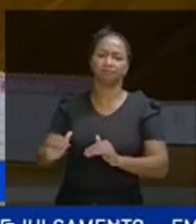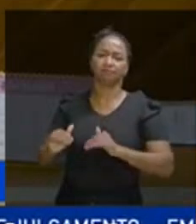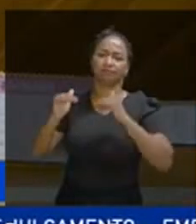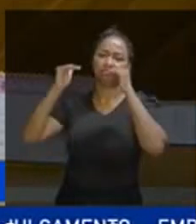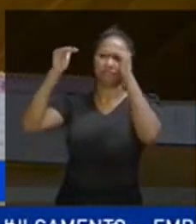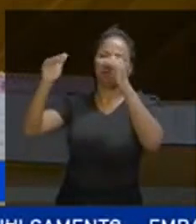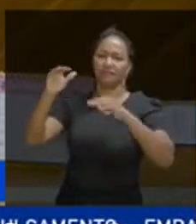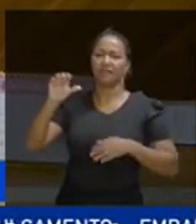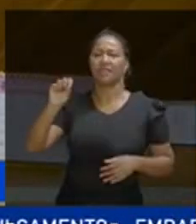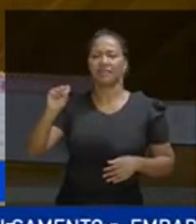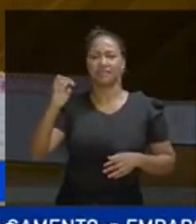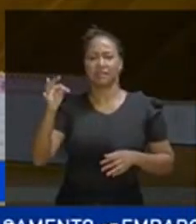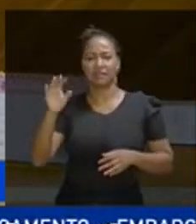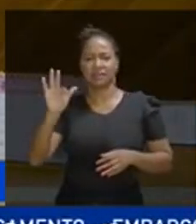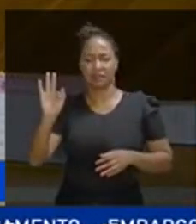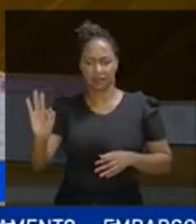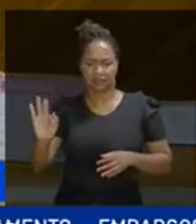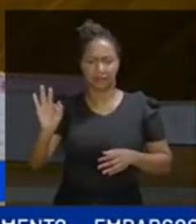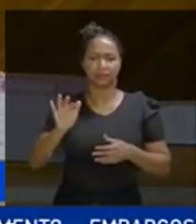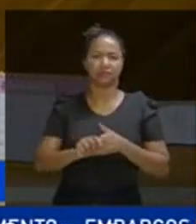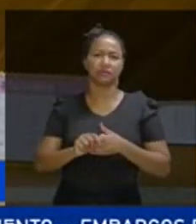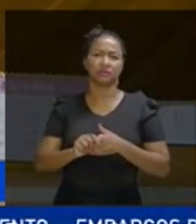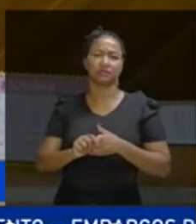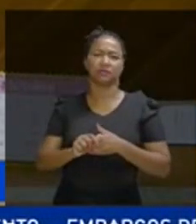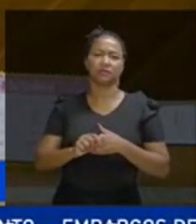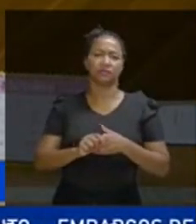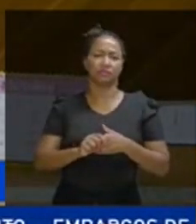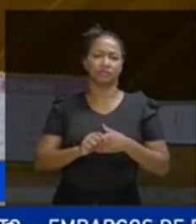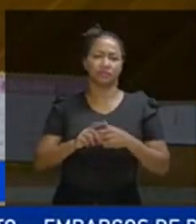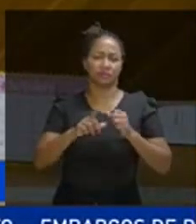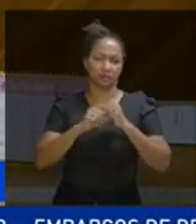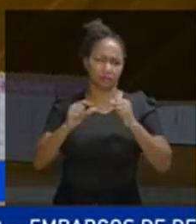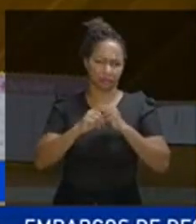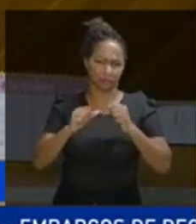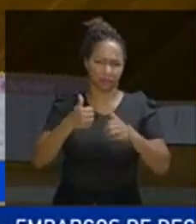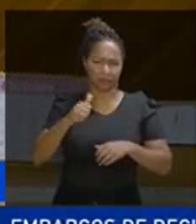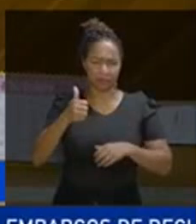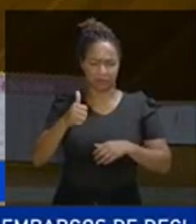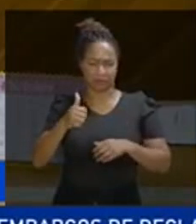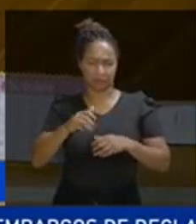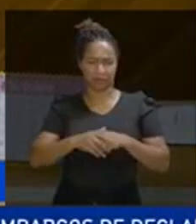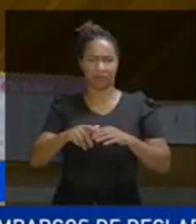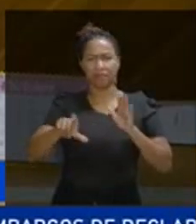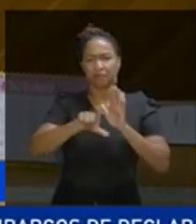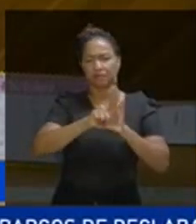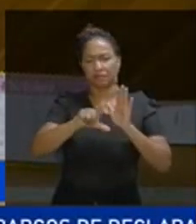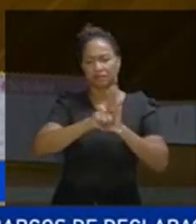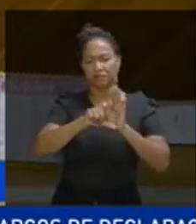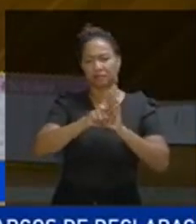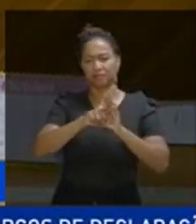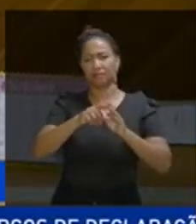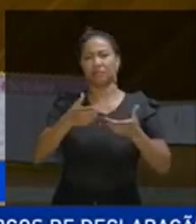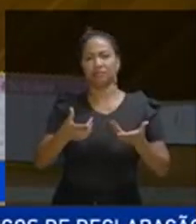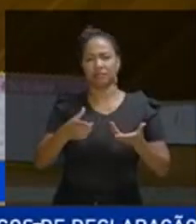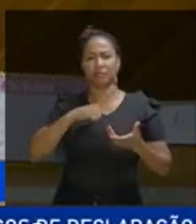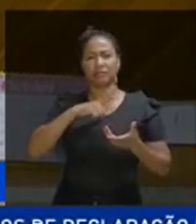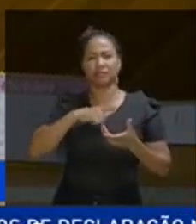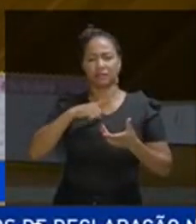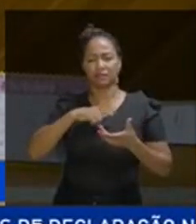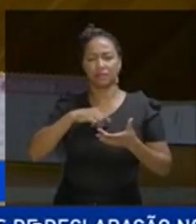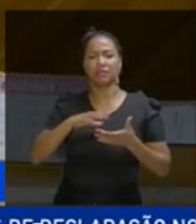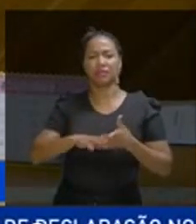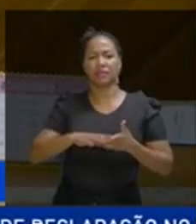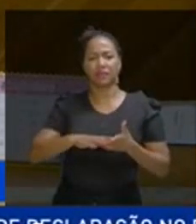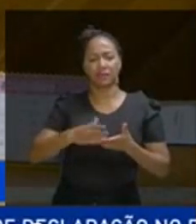Aponta ainda a inconstitucionalidade da interpretação dada ao artigo 11, parágrafo 7 da Lei 9.504, que trata de